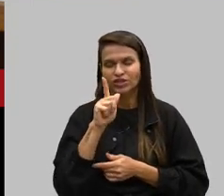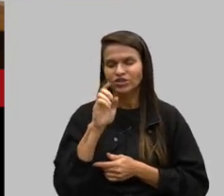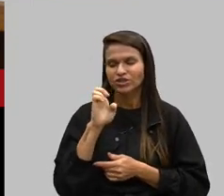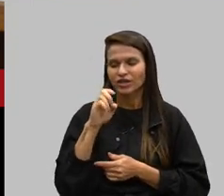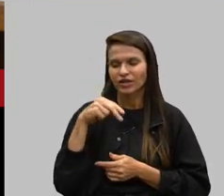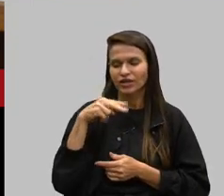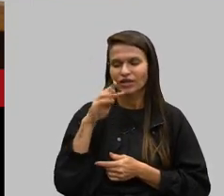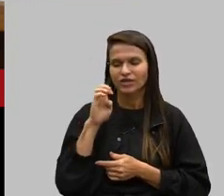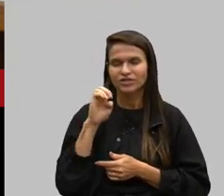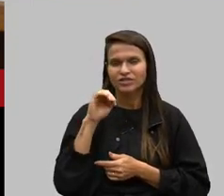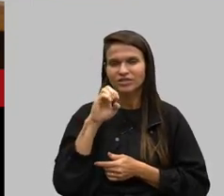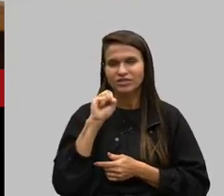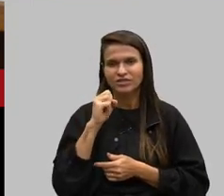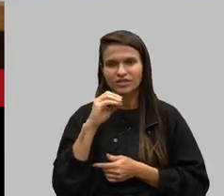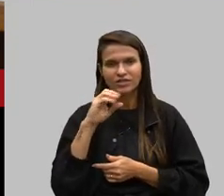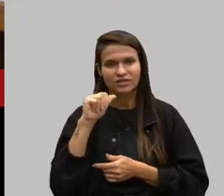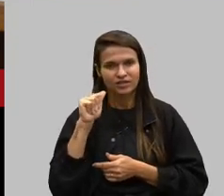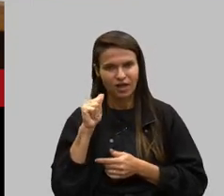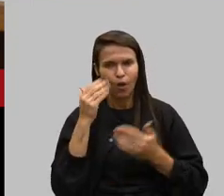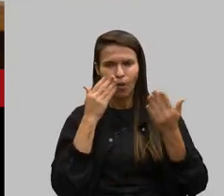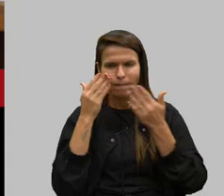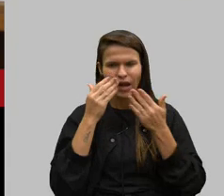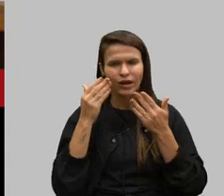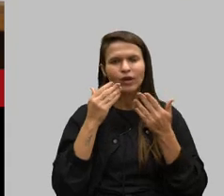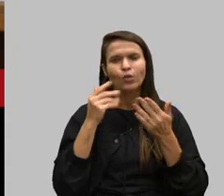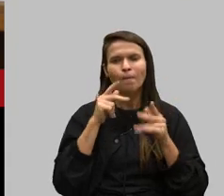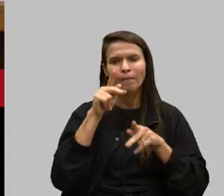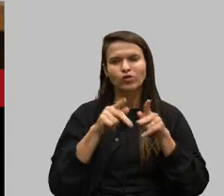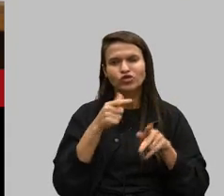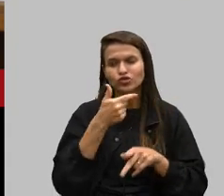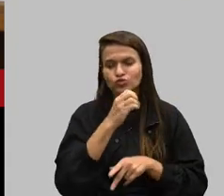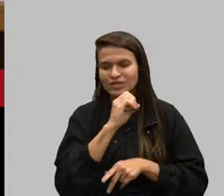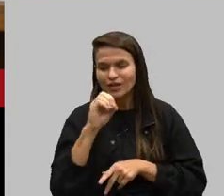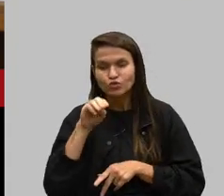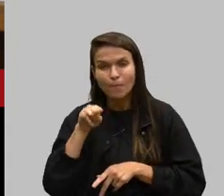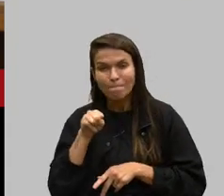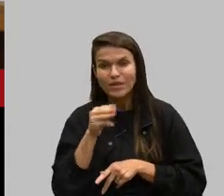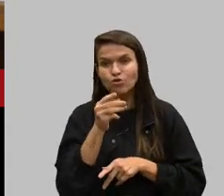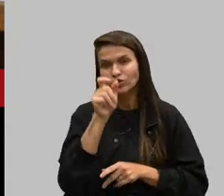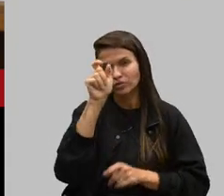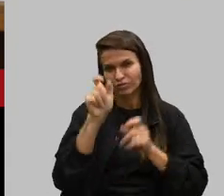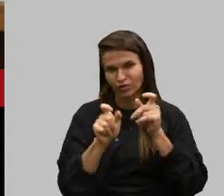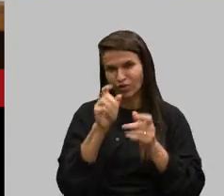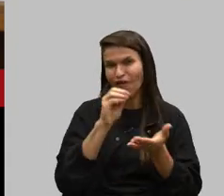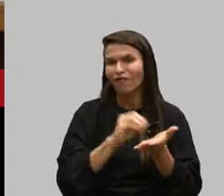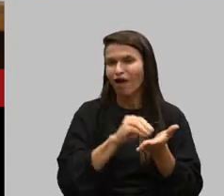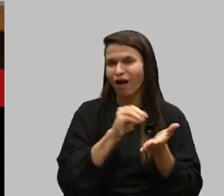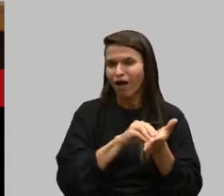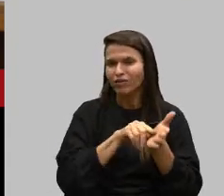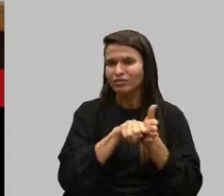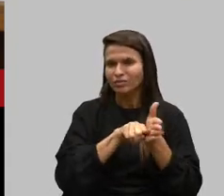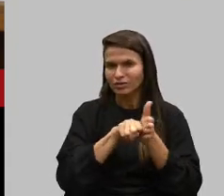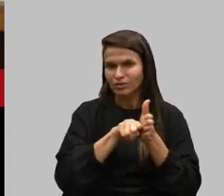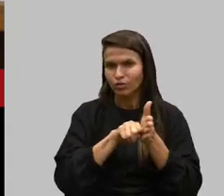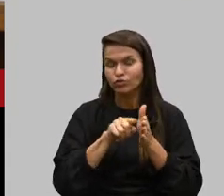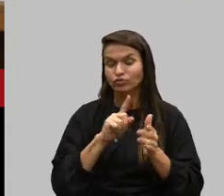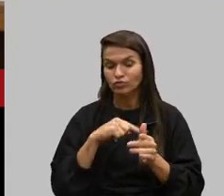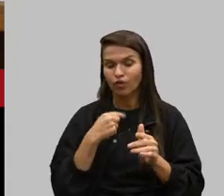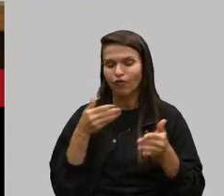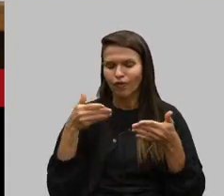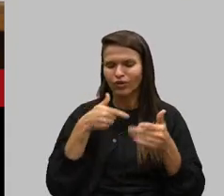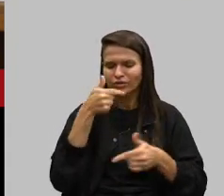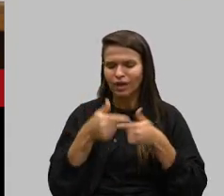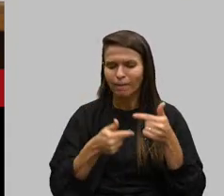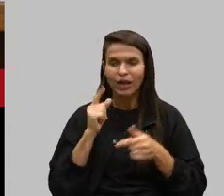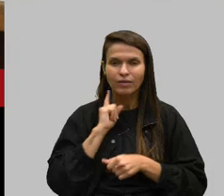para uma população de 200 milhões de pessoas então falta diagnóstico o que nós estamos trabalhando em Minas é